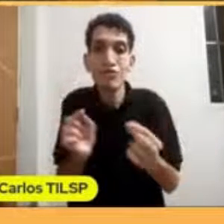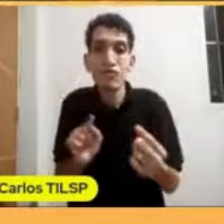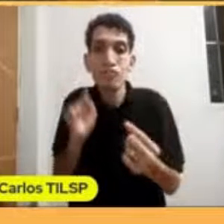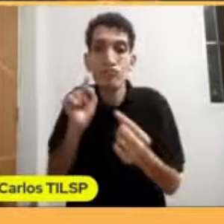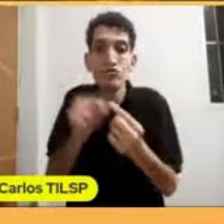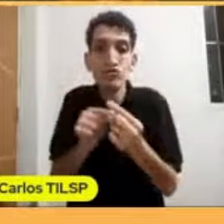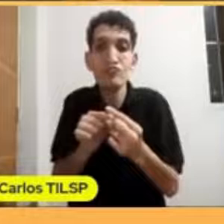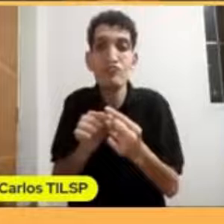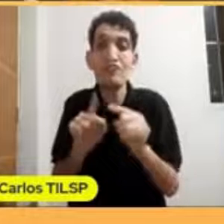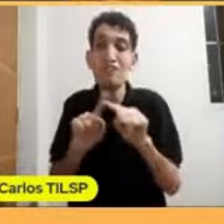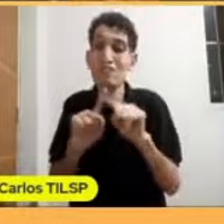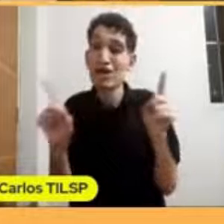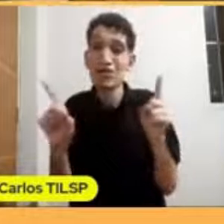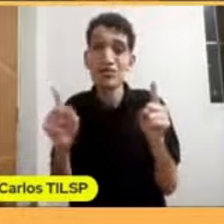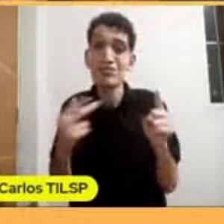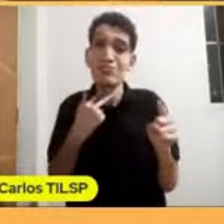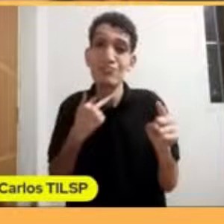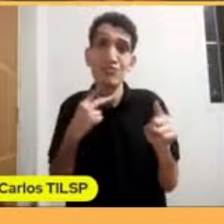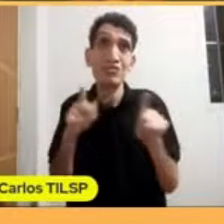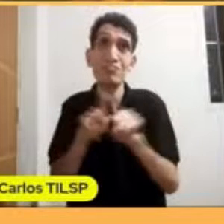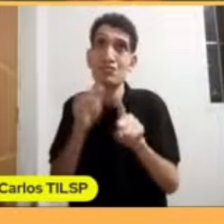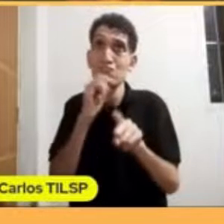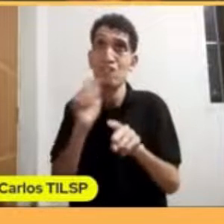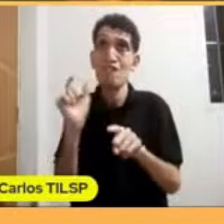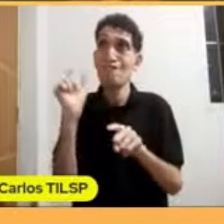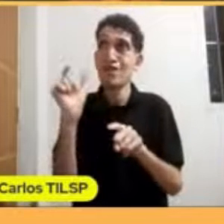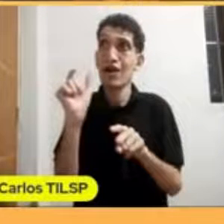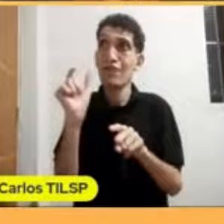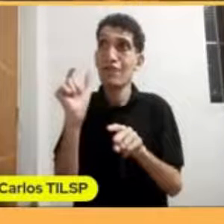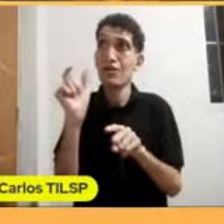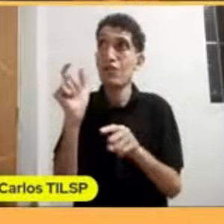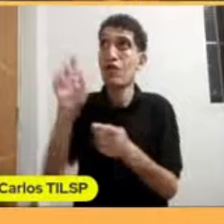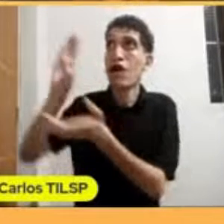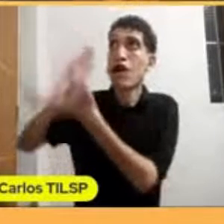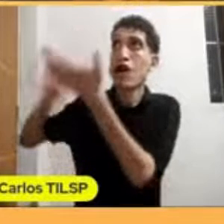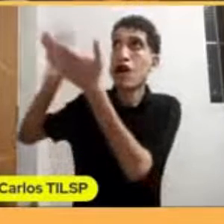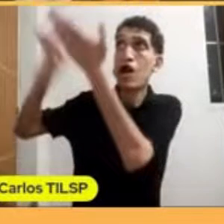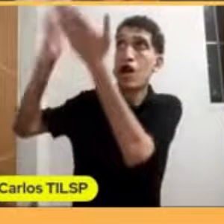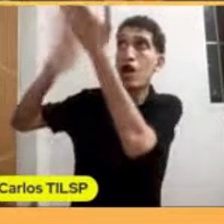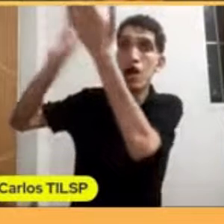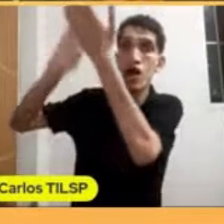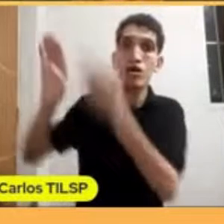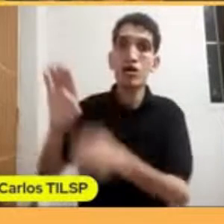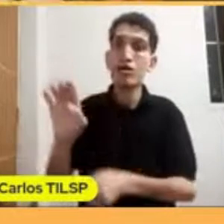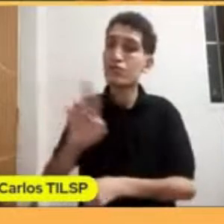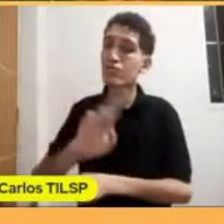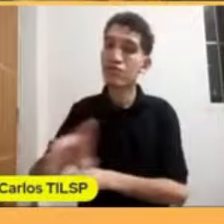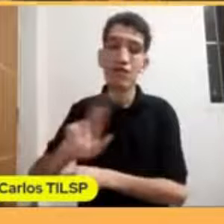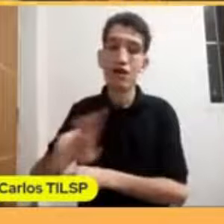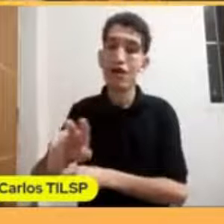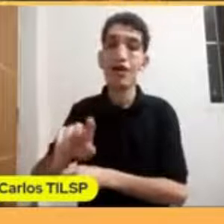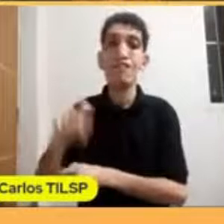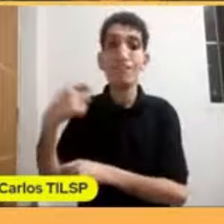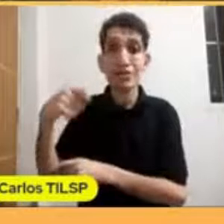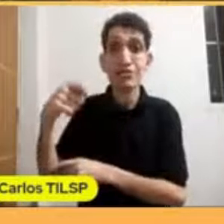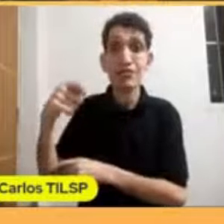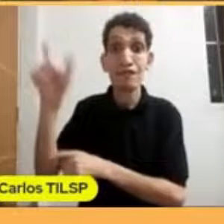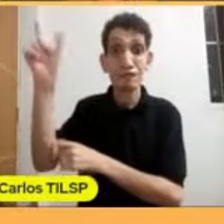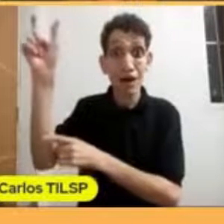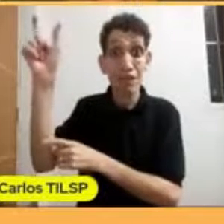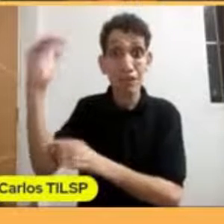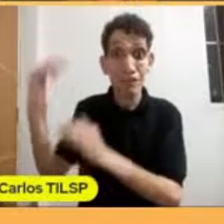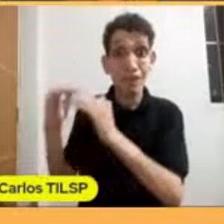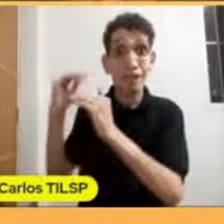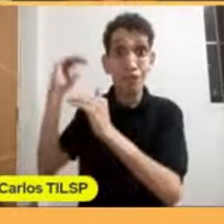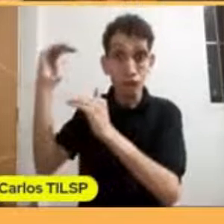gente também não pode deixar de falar de coisas que são avançadas, porém a gente dá uma alternativa para que pessoas que